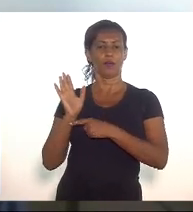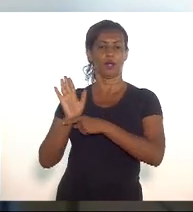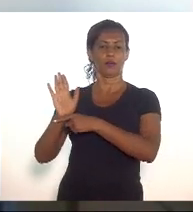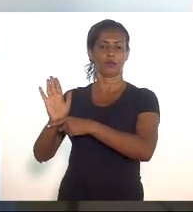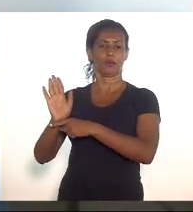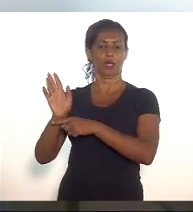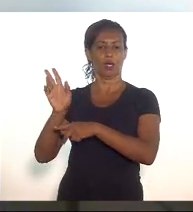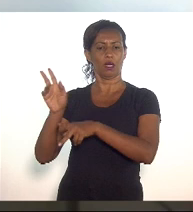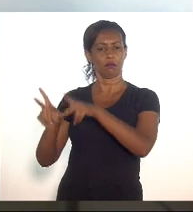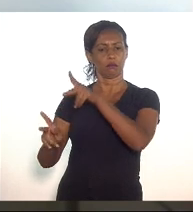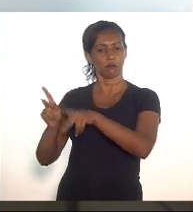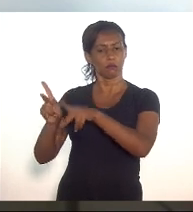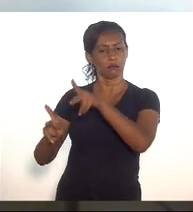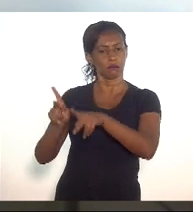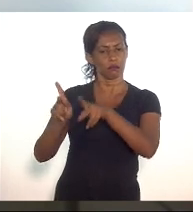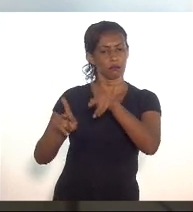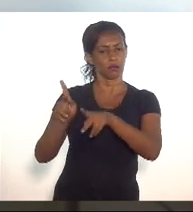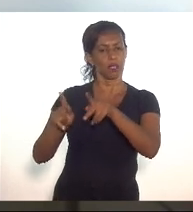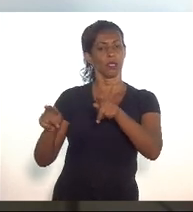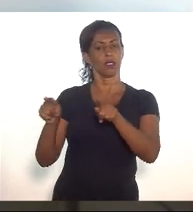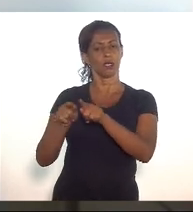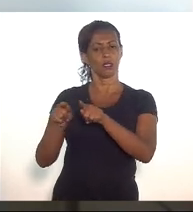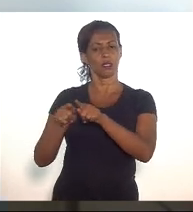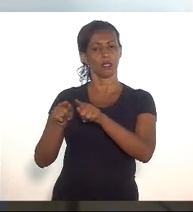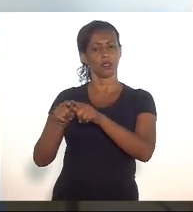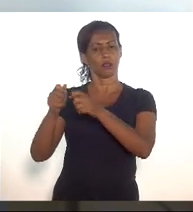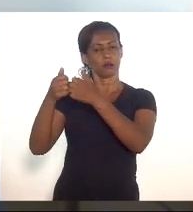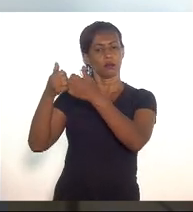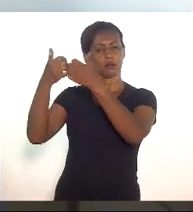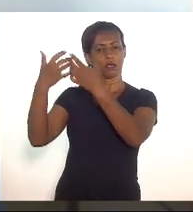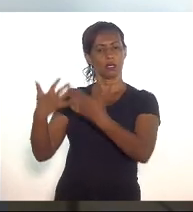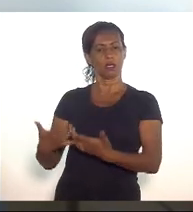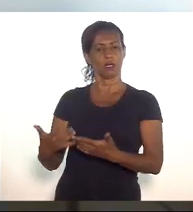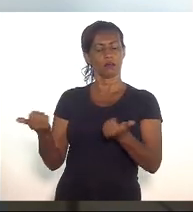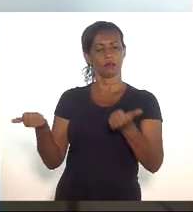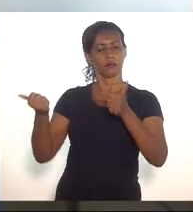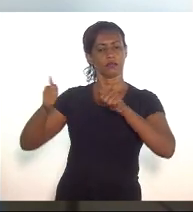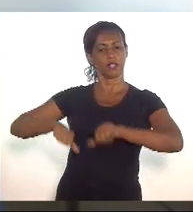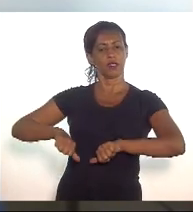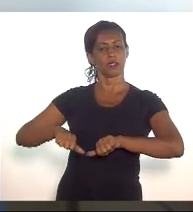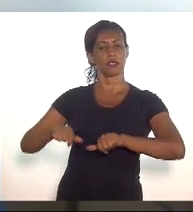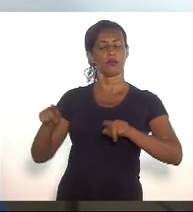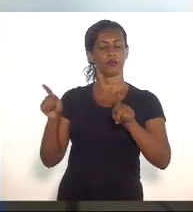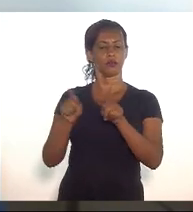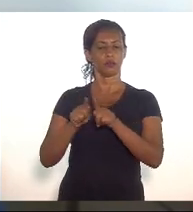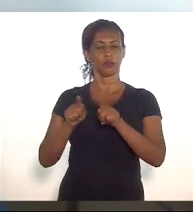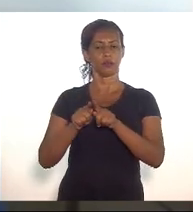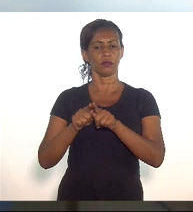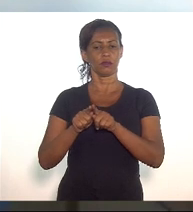população? E também discorrer de qual é a avaliação do mesmo, de se